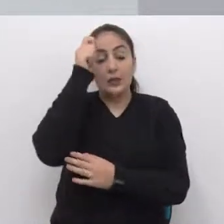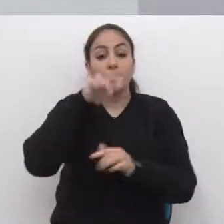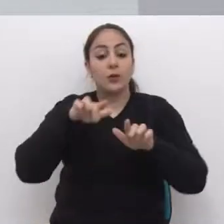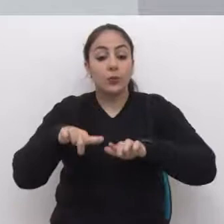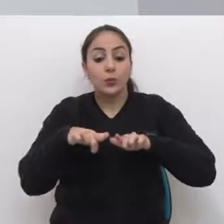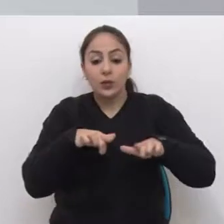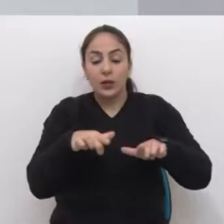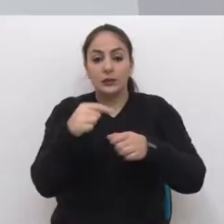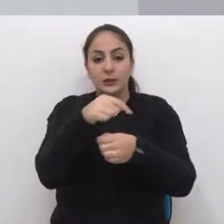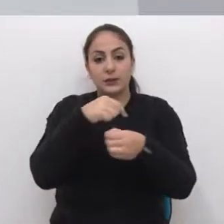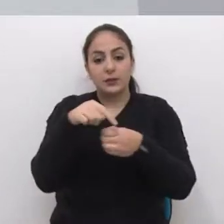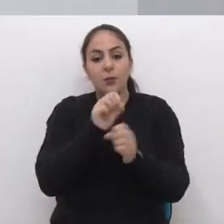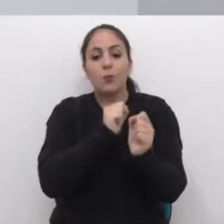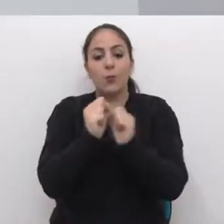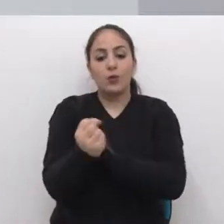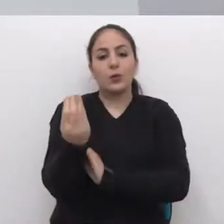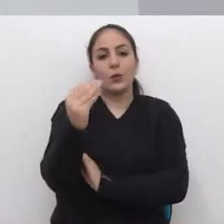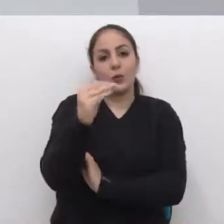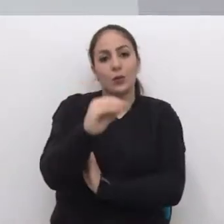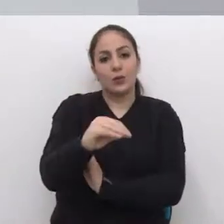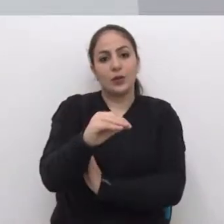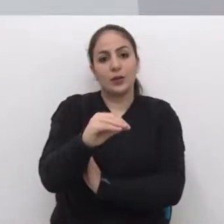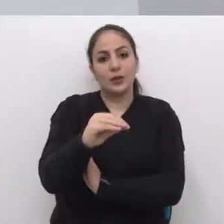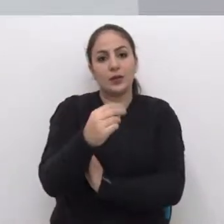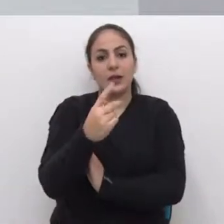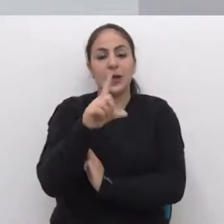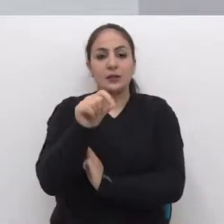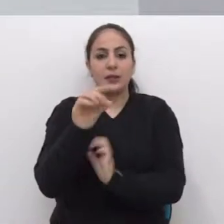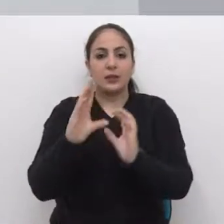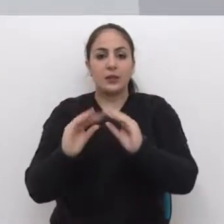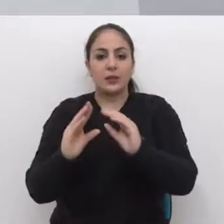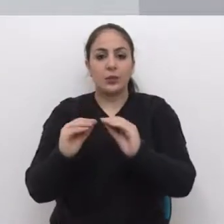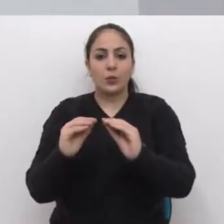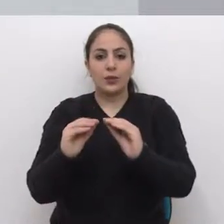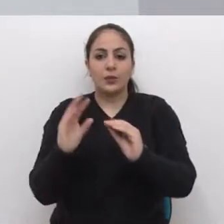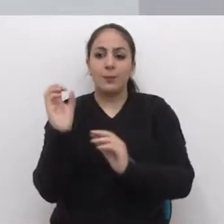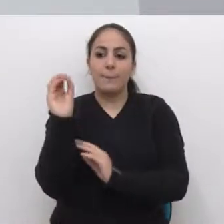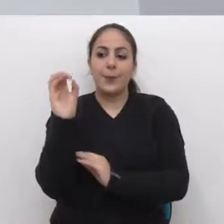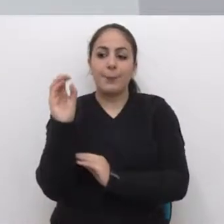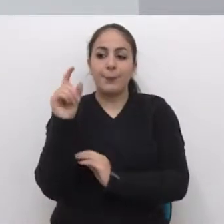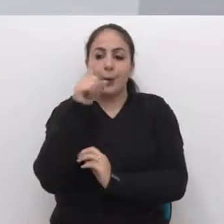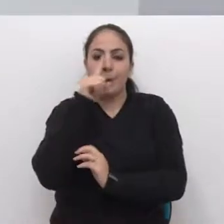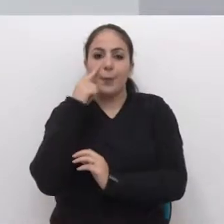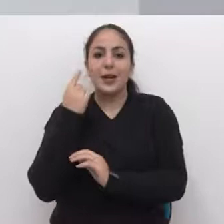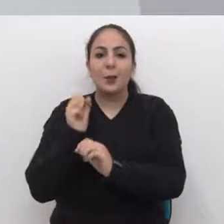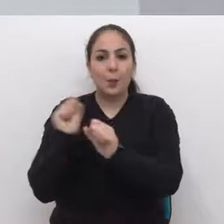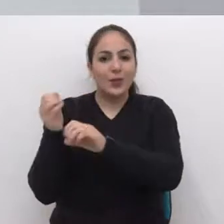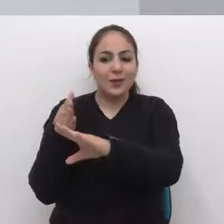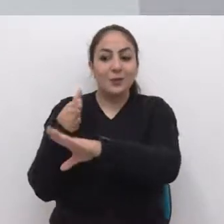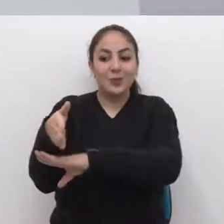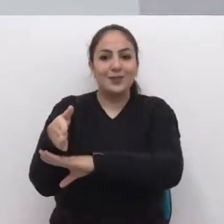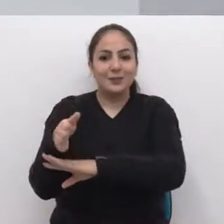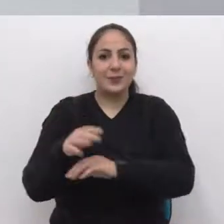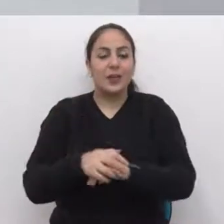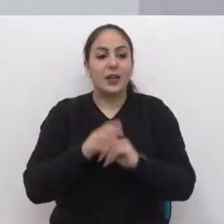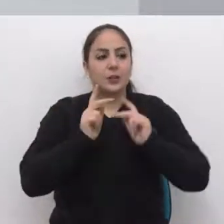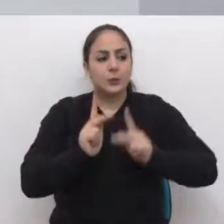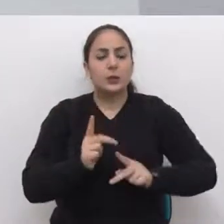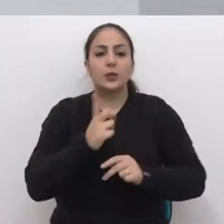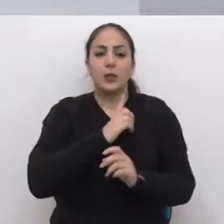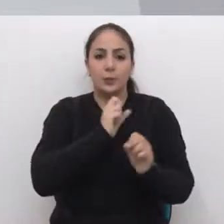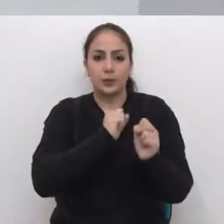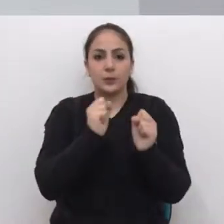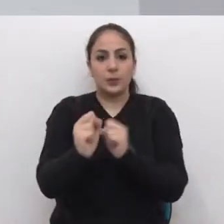semáforos da cidade, possa colocar a partir das 22 horas o sinal amarelo de forma intermitente, para que as pessoas tenham